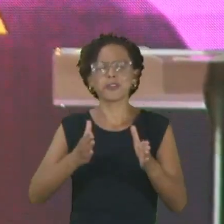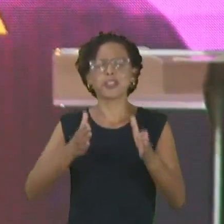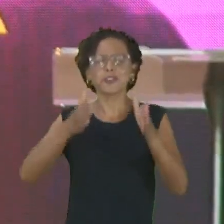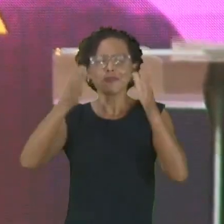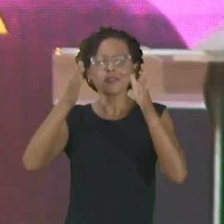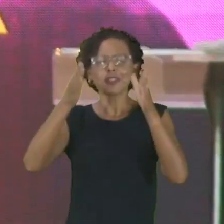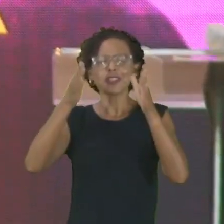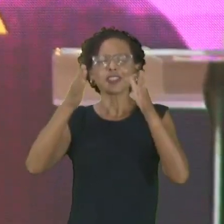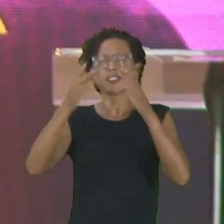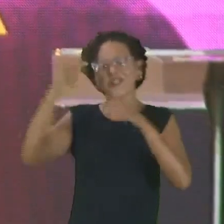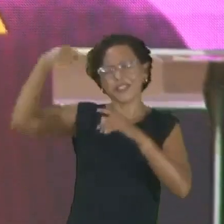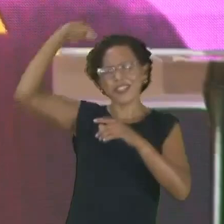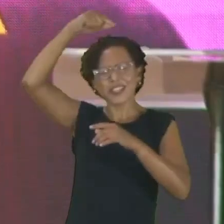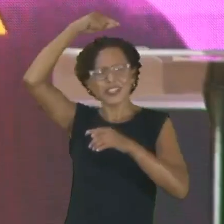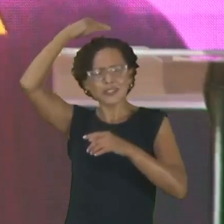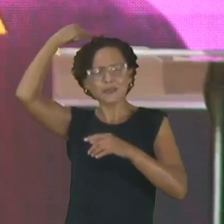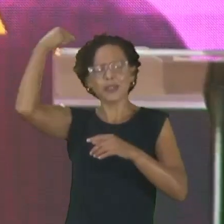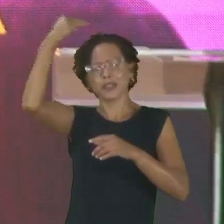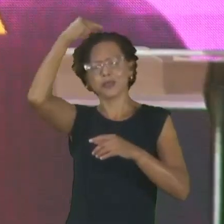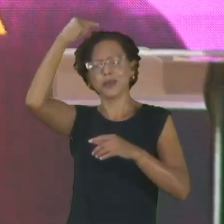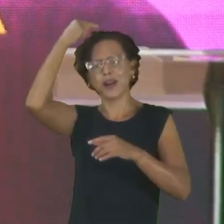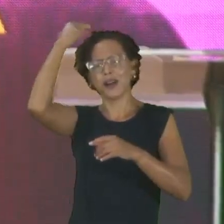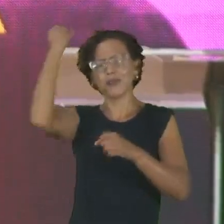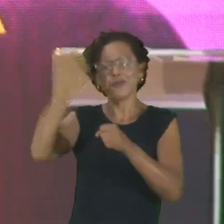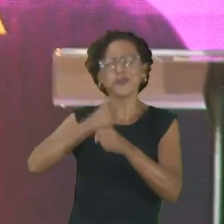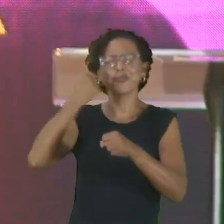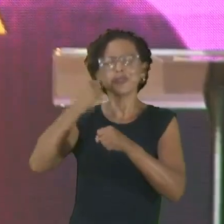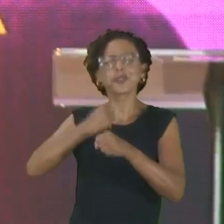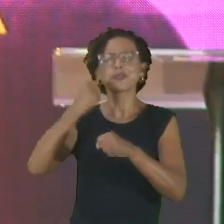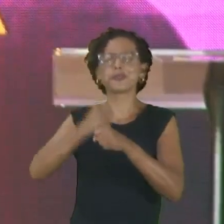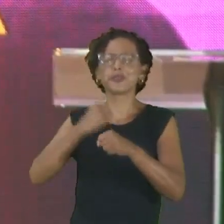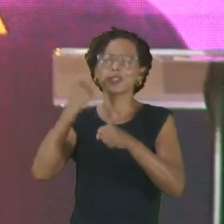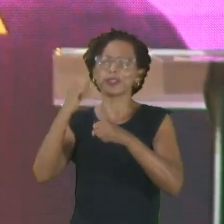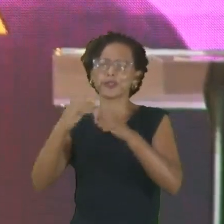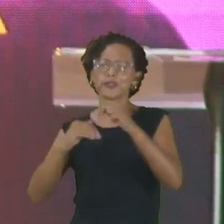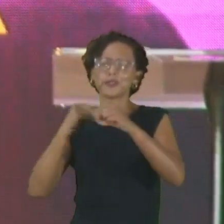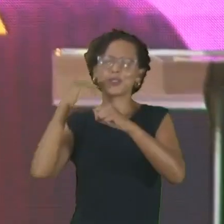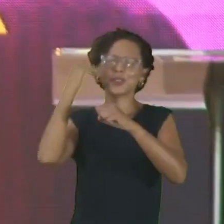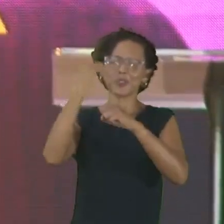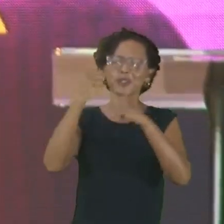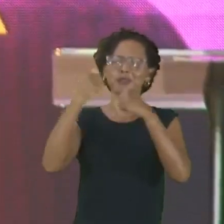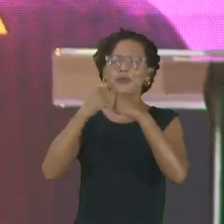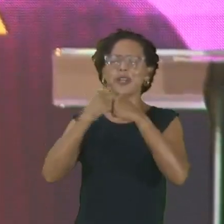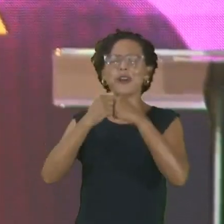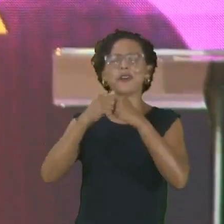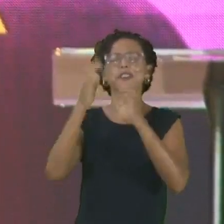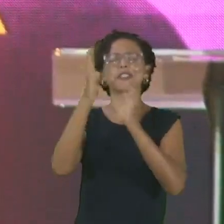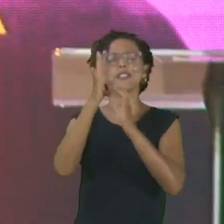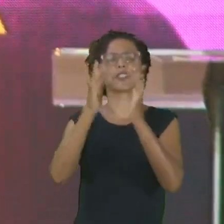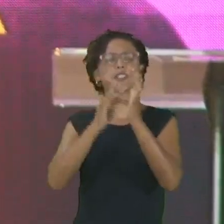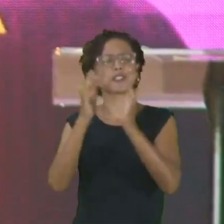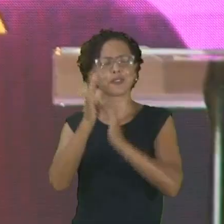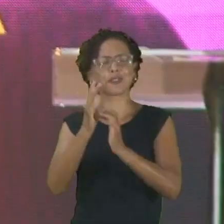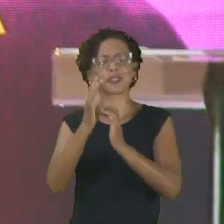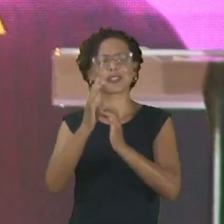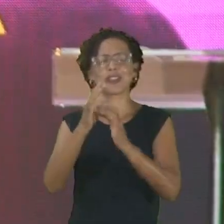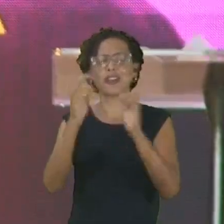edifício espiritual edificado sobre a rocha que é